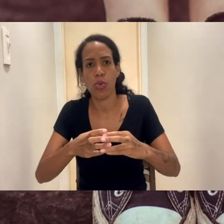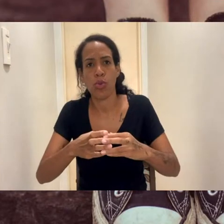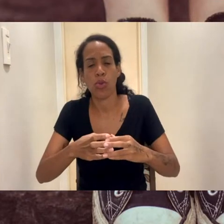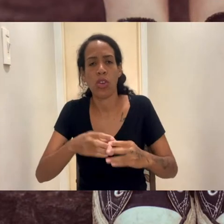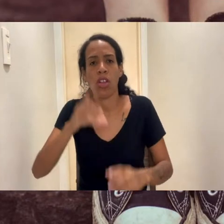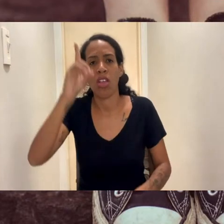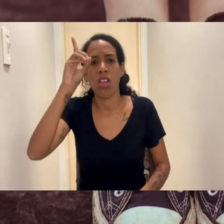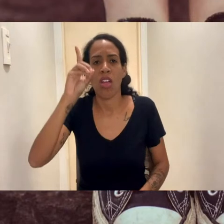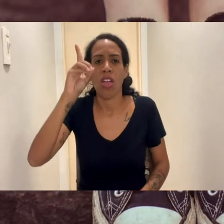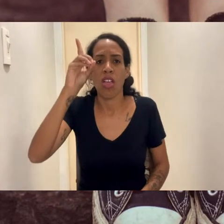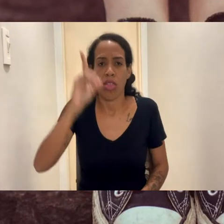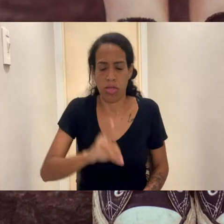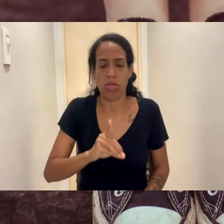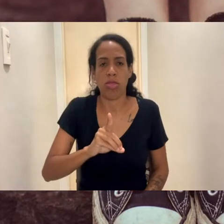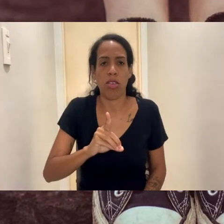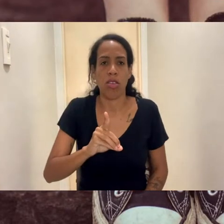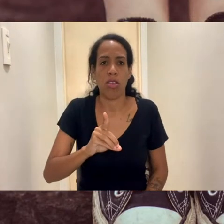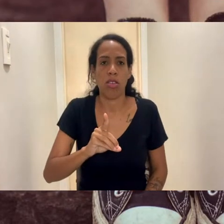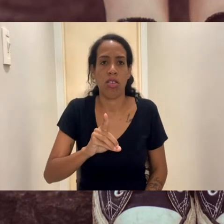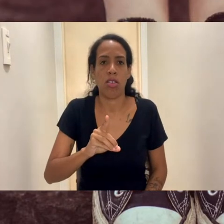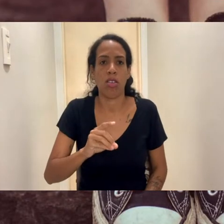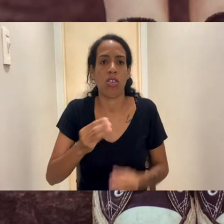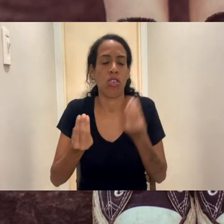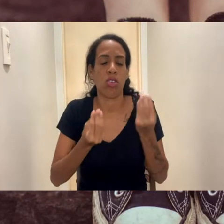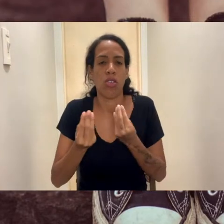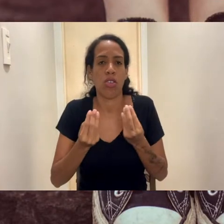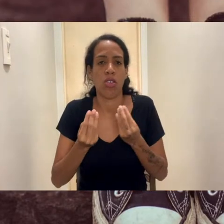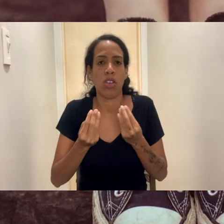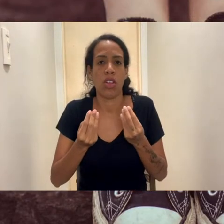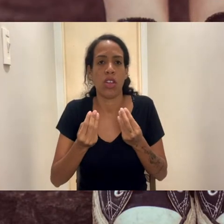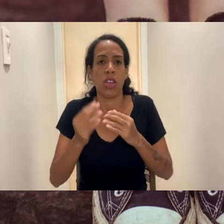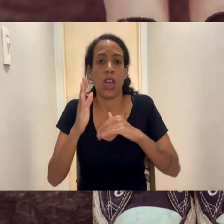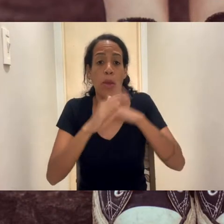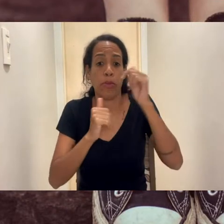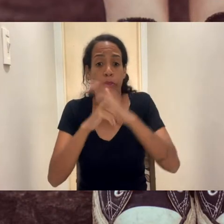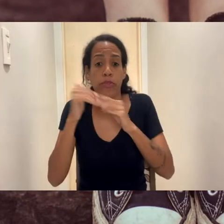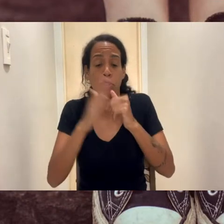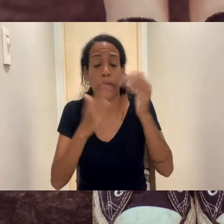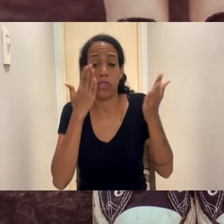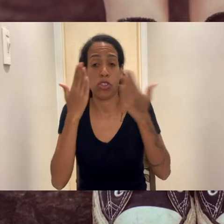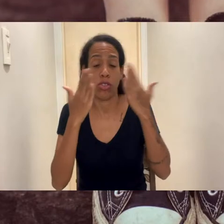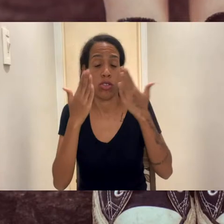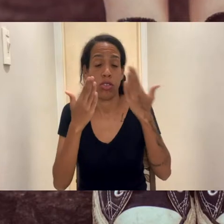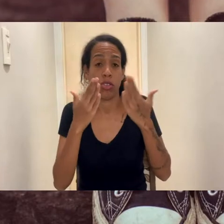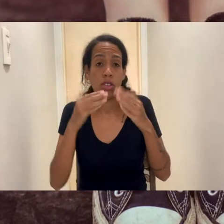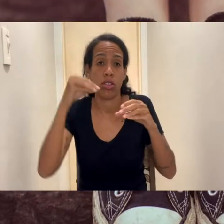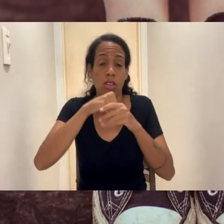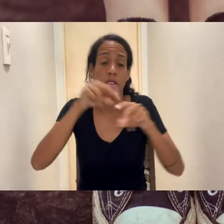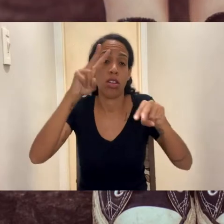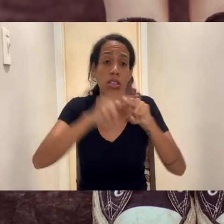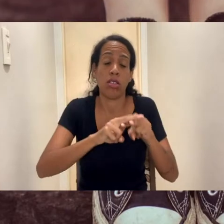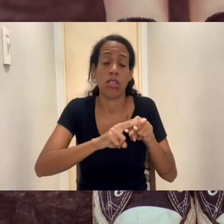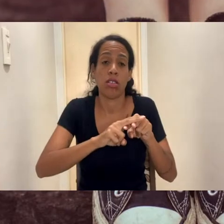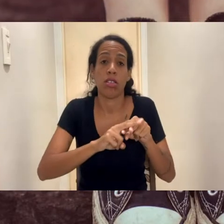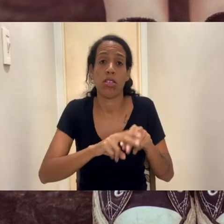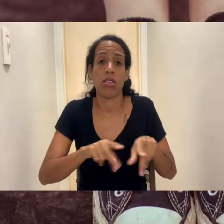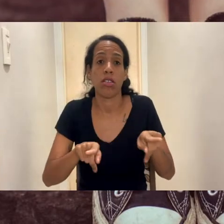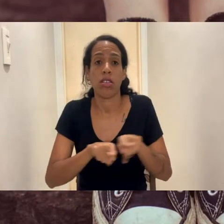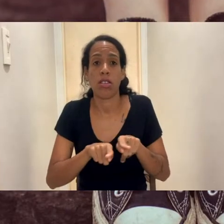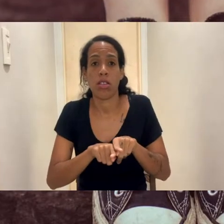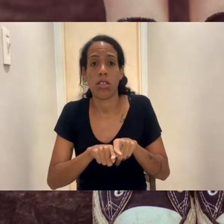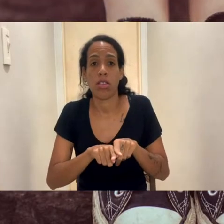deveres para a prática profissional da psicologia nas medidas de internação provisória, nas